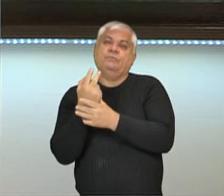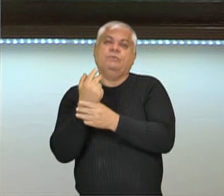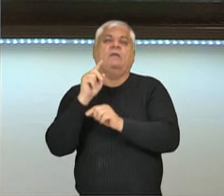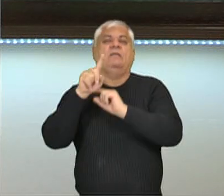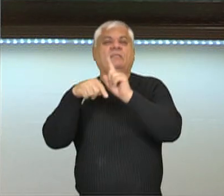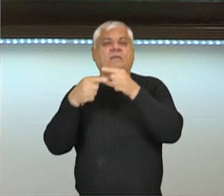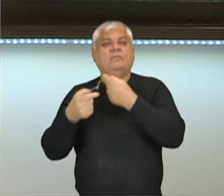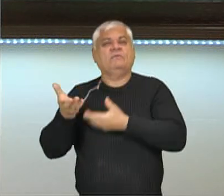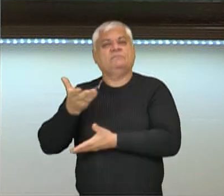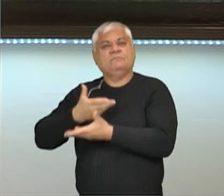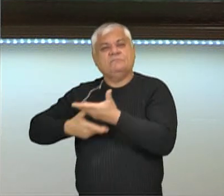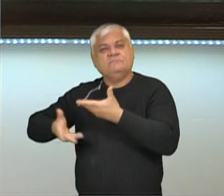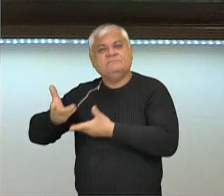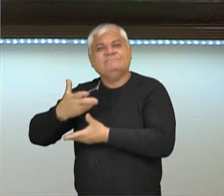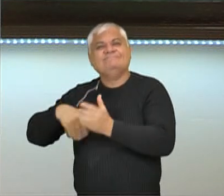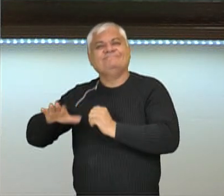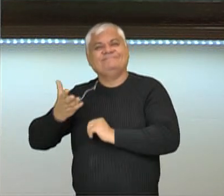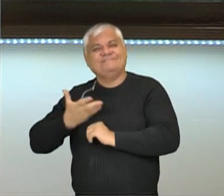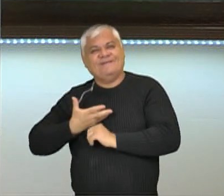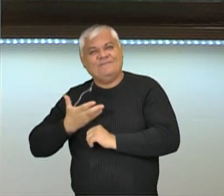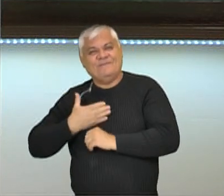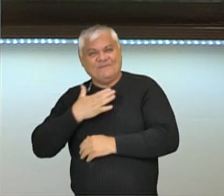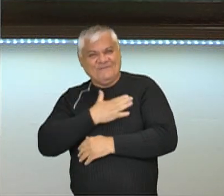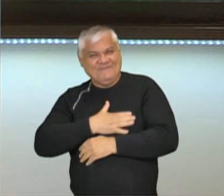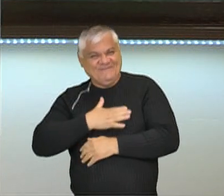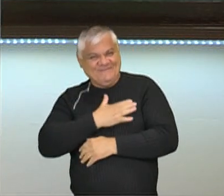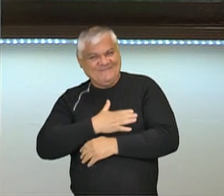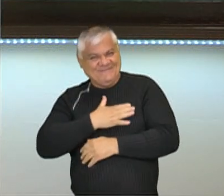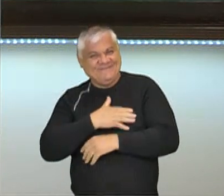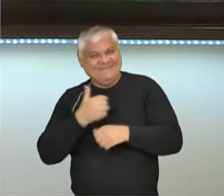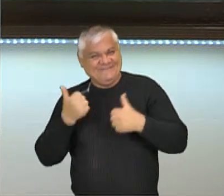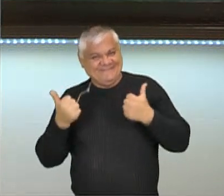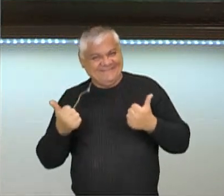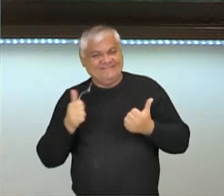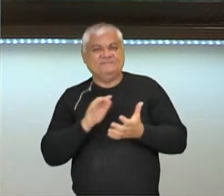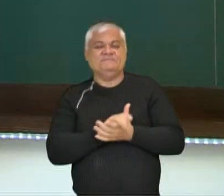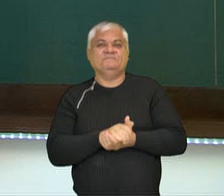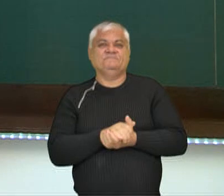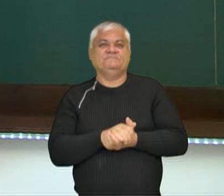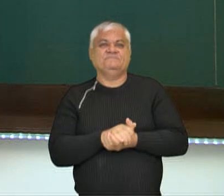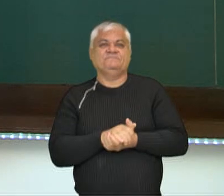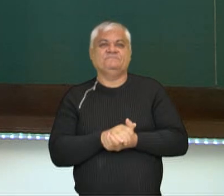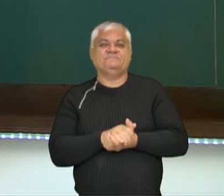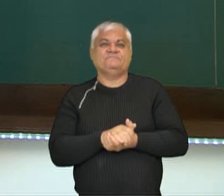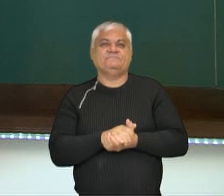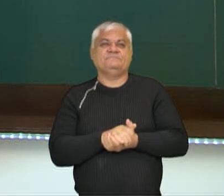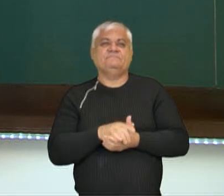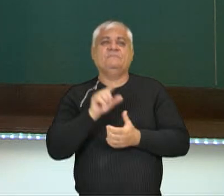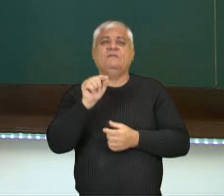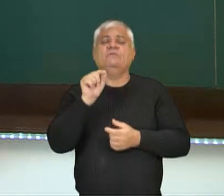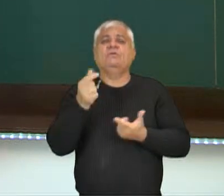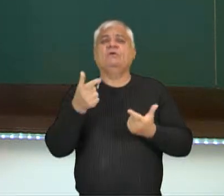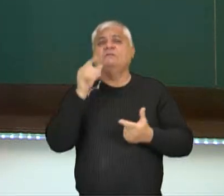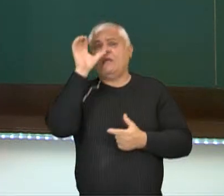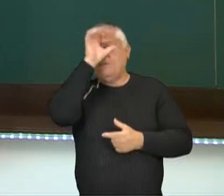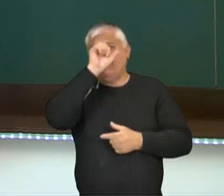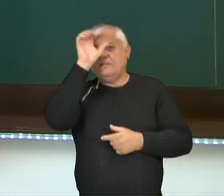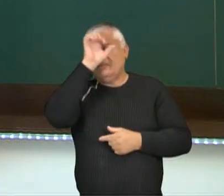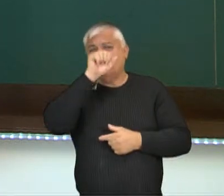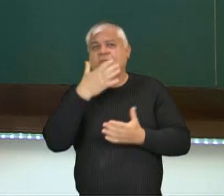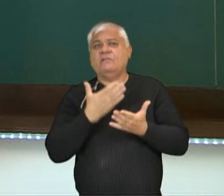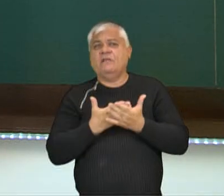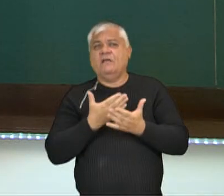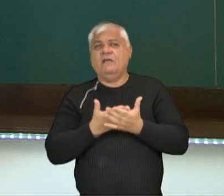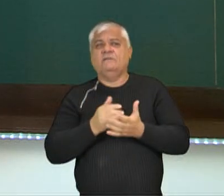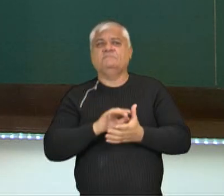compartilhe, socialize com os seus colegas. Gostou? Muito bem. Então, o que nós vimos na aula de